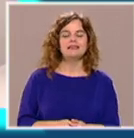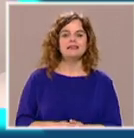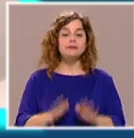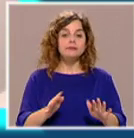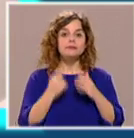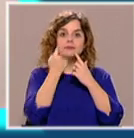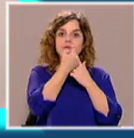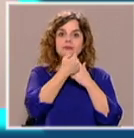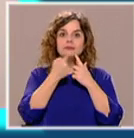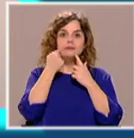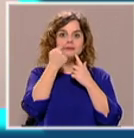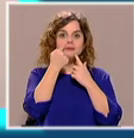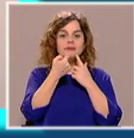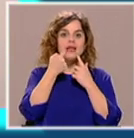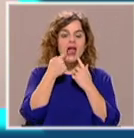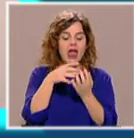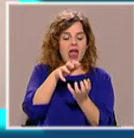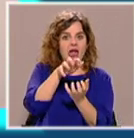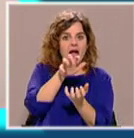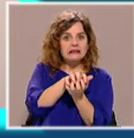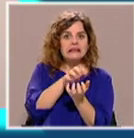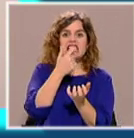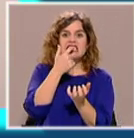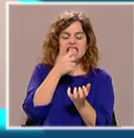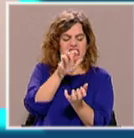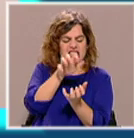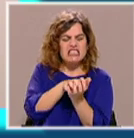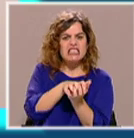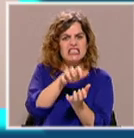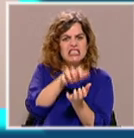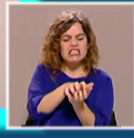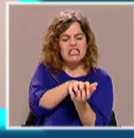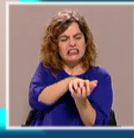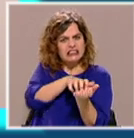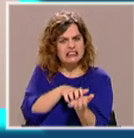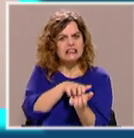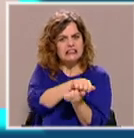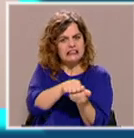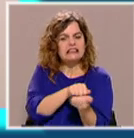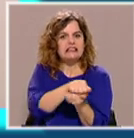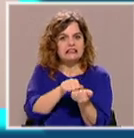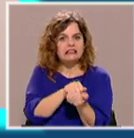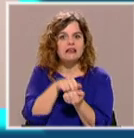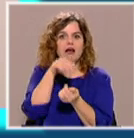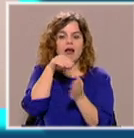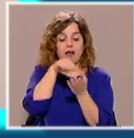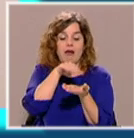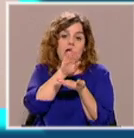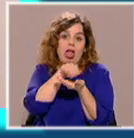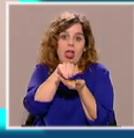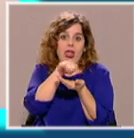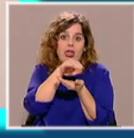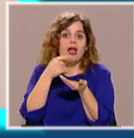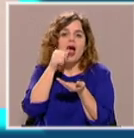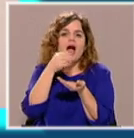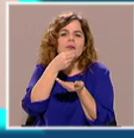Estamos na boca. Os dentes cortam e trituram os alimentos e a língua mistura tudo com a saliva.